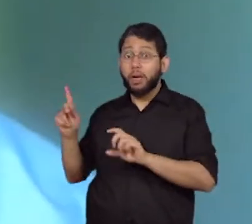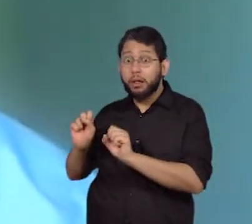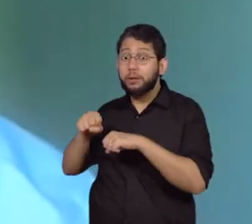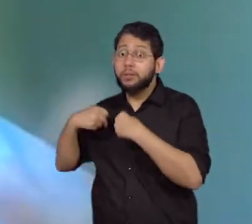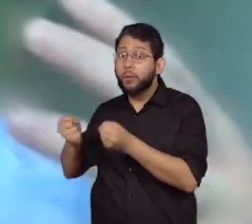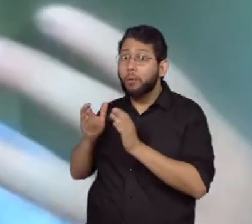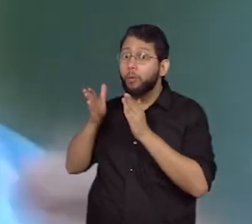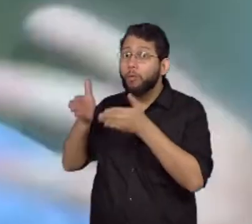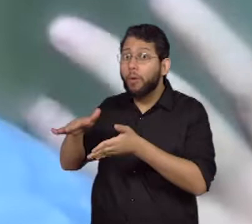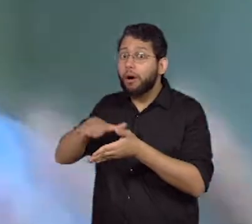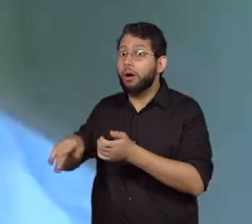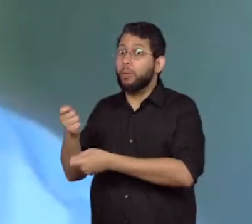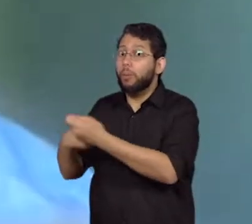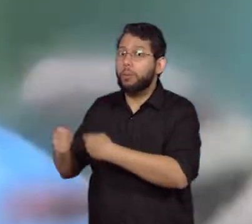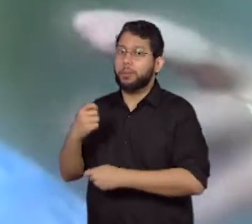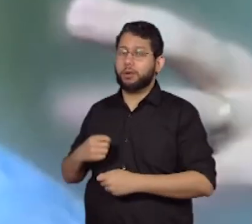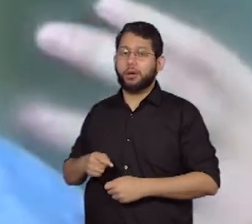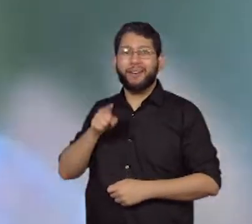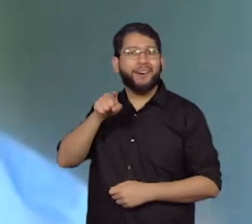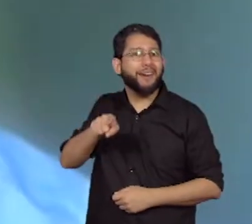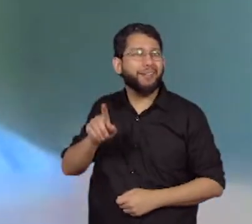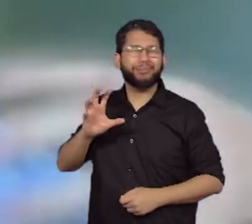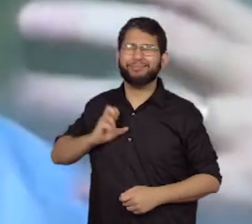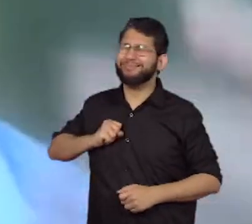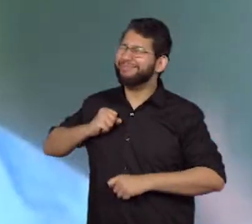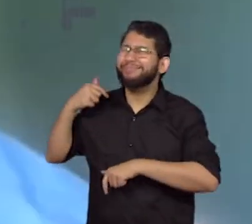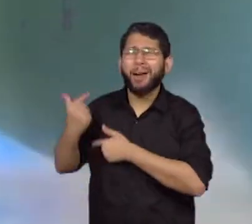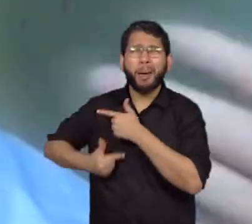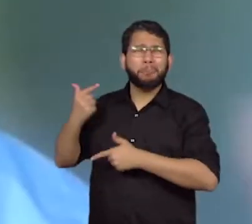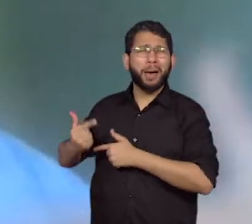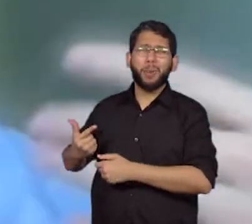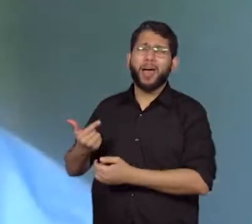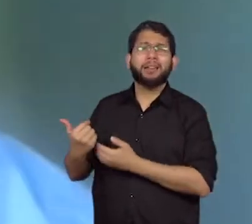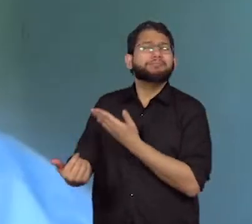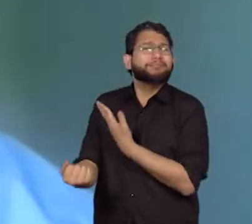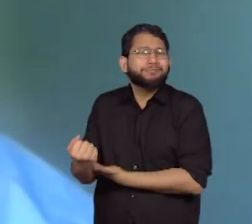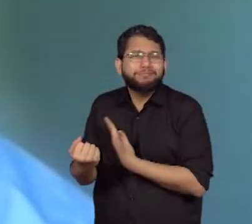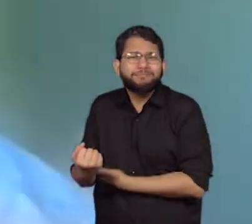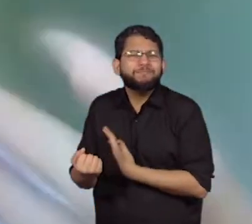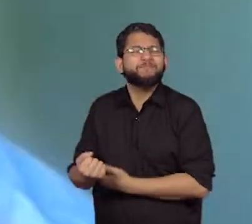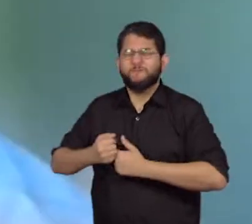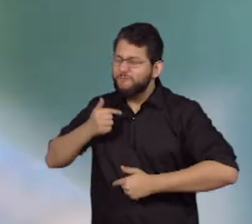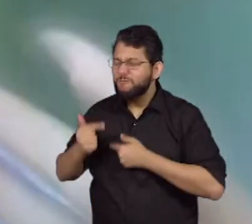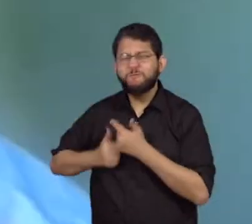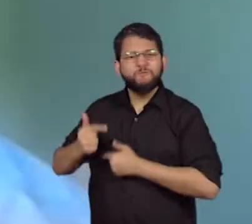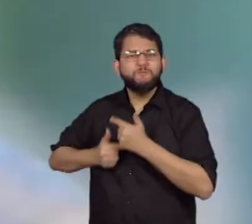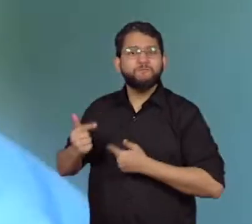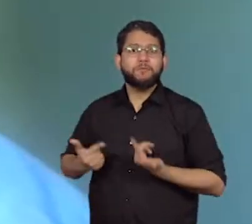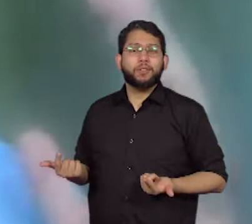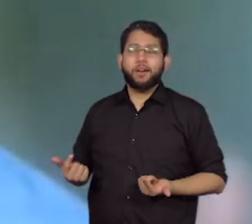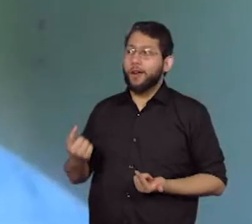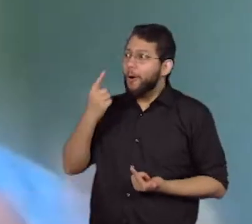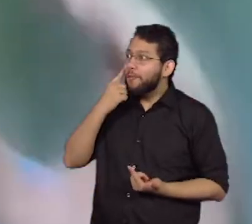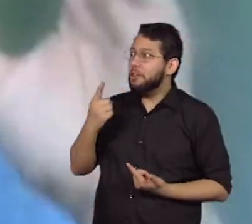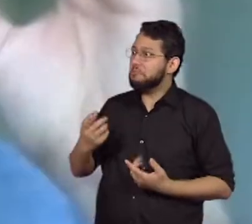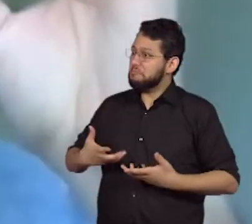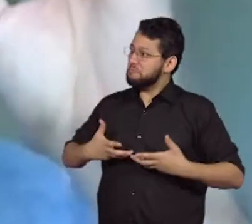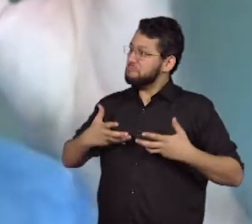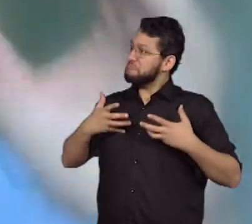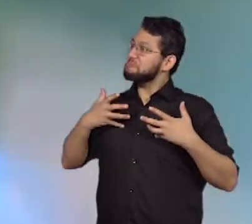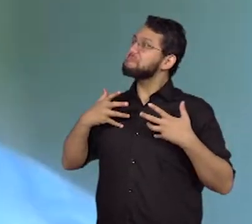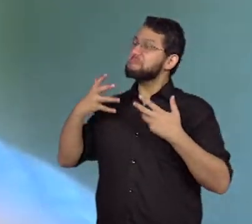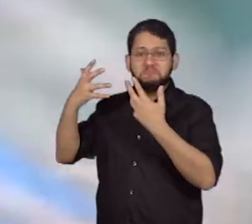Mônica Bergamo. E é contagiante, assim, essa paixão que ela tem, essa entrega que ela tem para o trabalho é contagiante. Eu fiquei lá 1